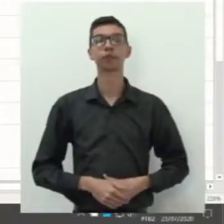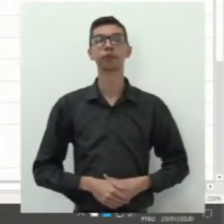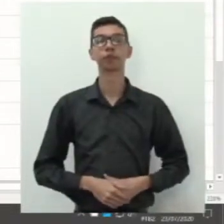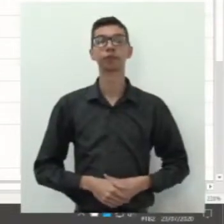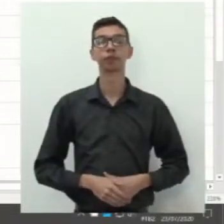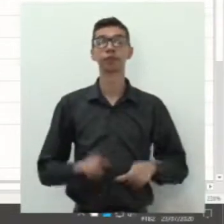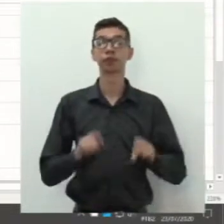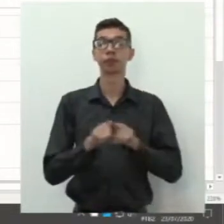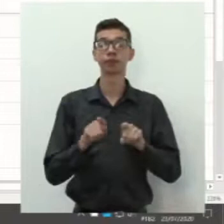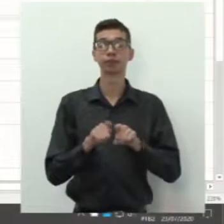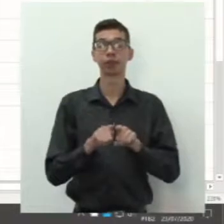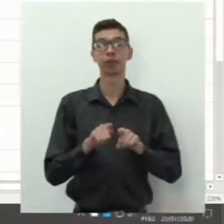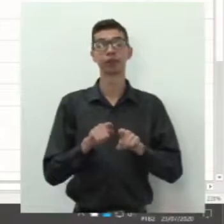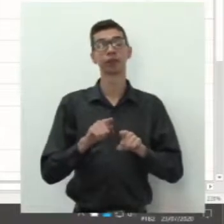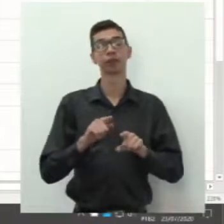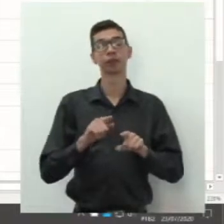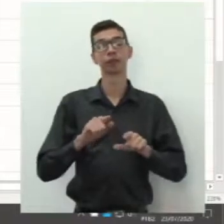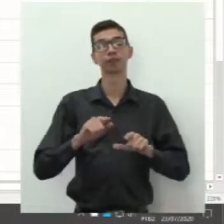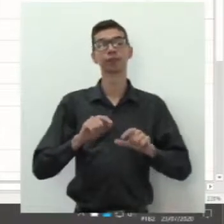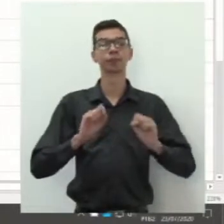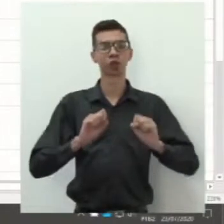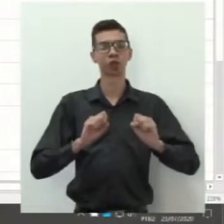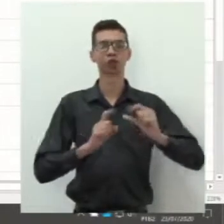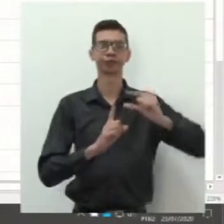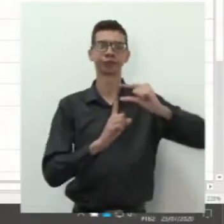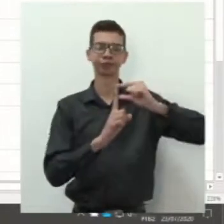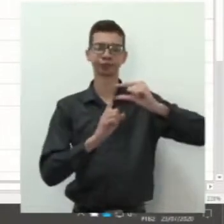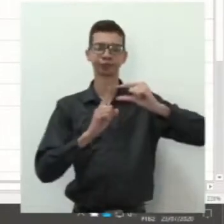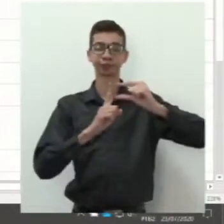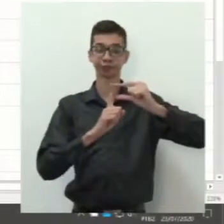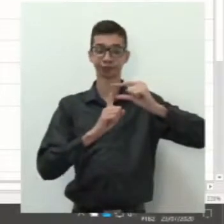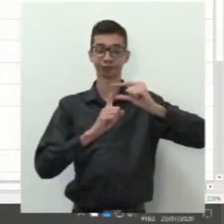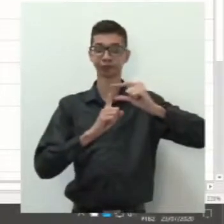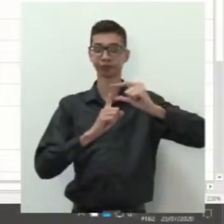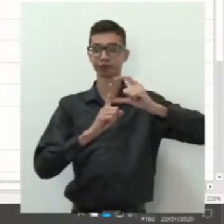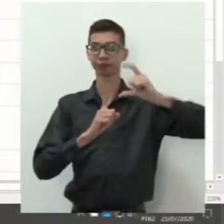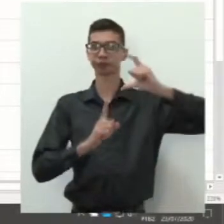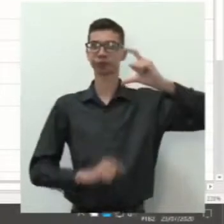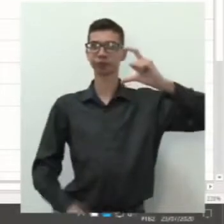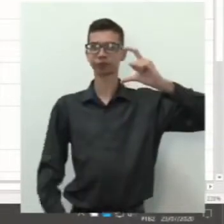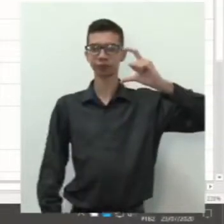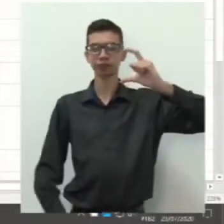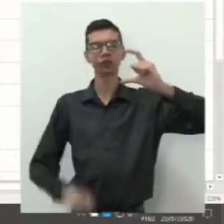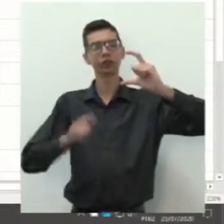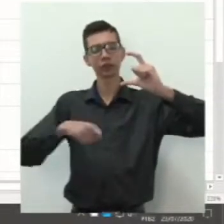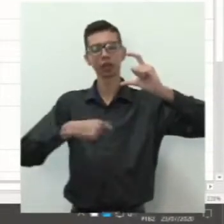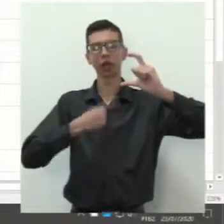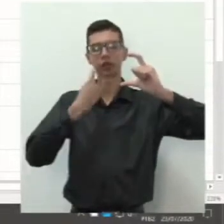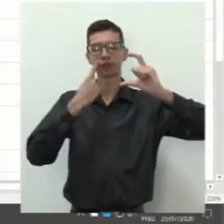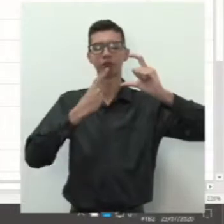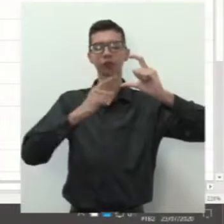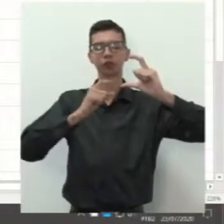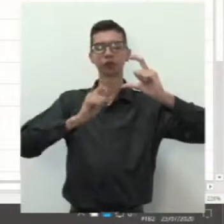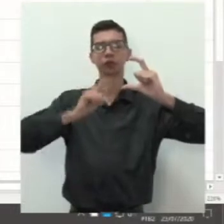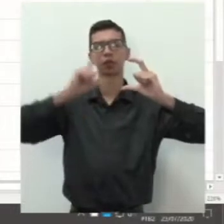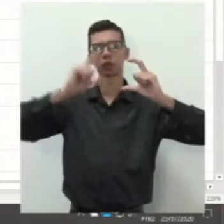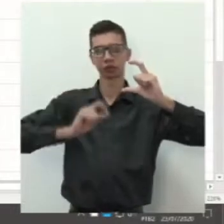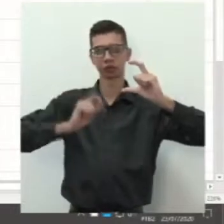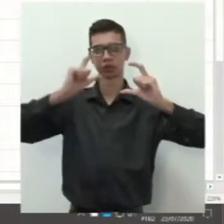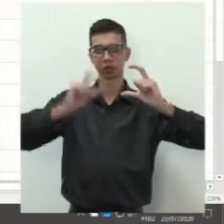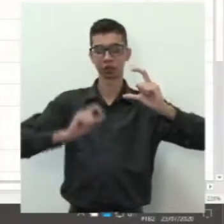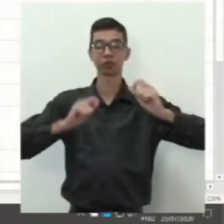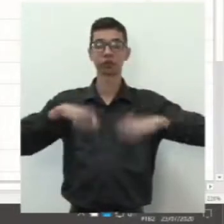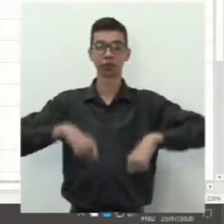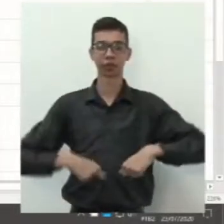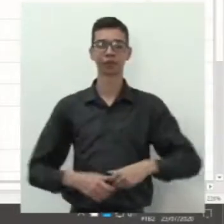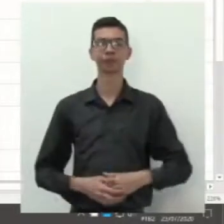também, vamos deixar uma célula mais alta aqui, ó. Eu posso centralizar ela na altura também. Então, ó, essa parte de